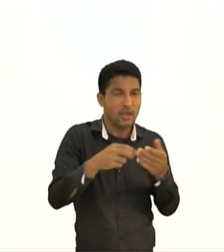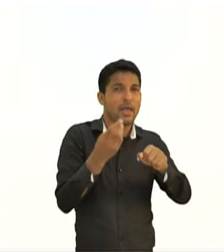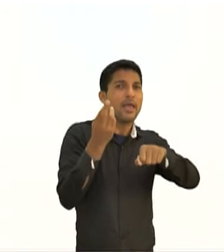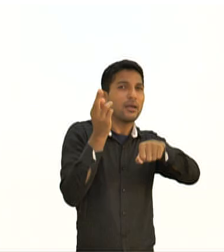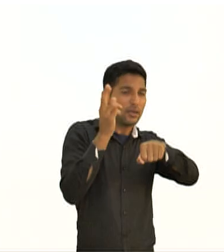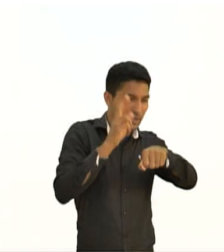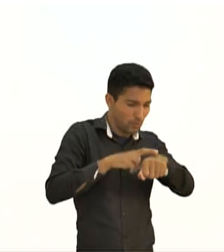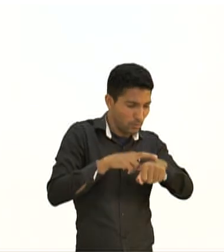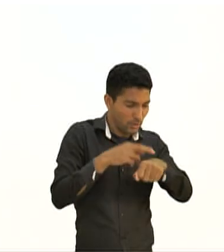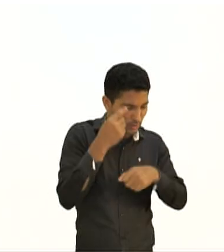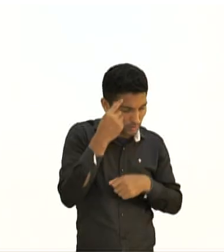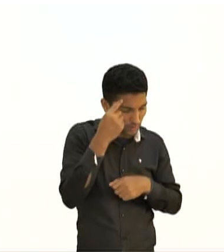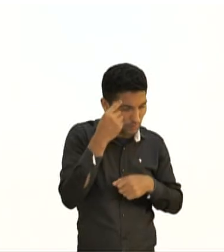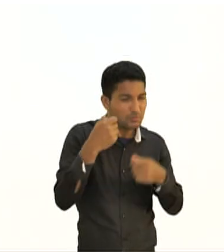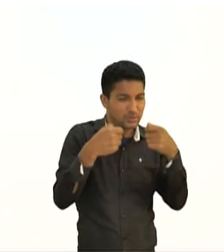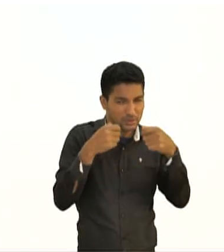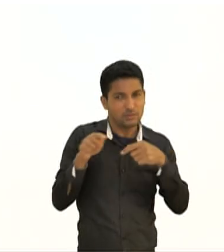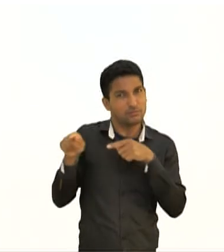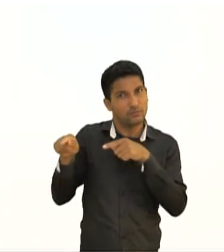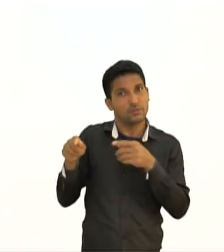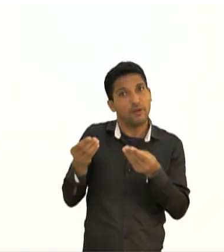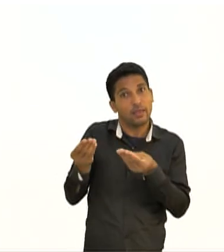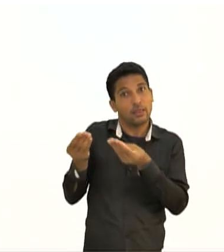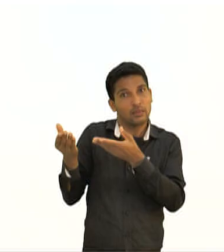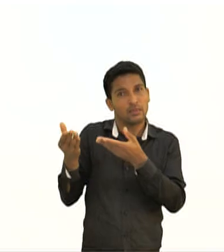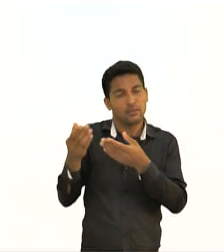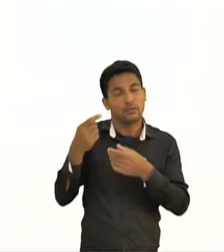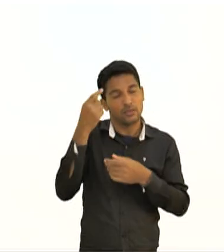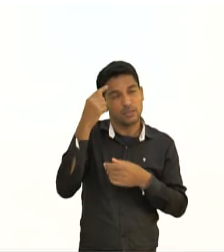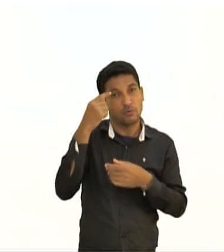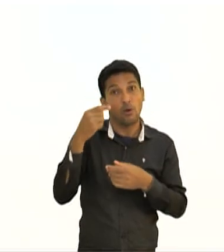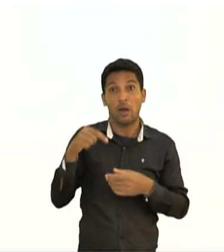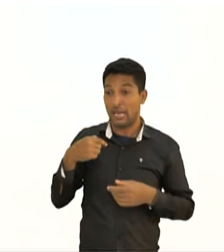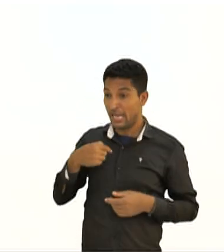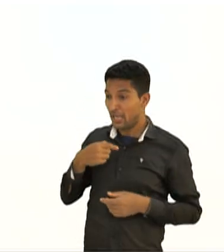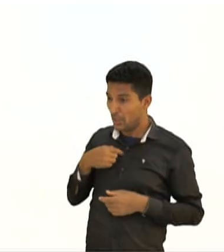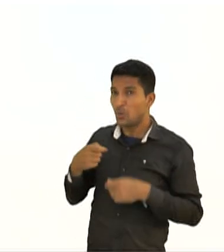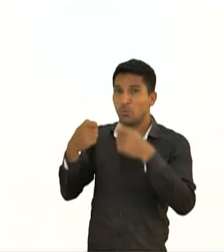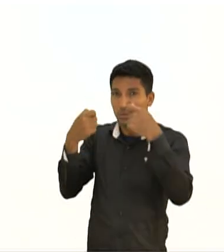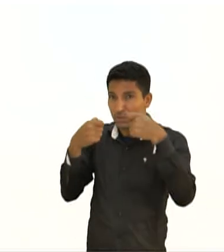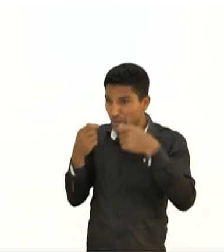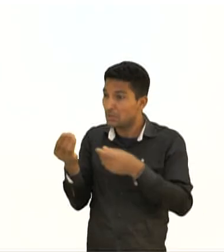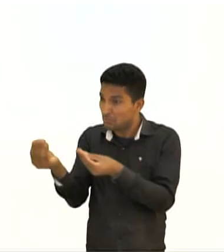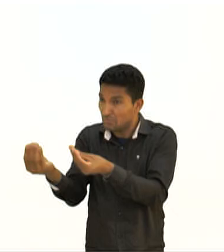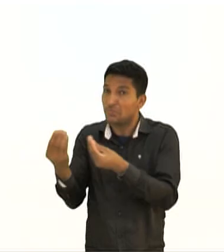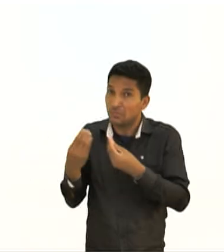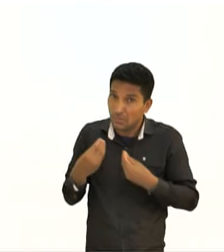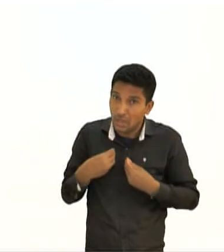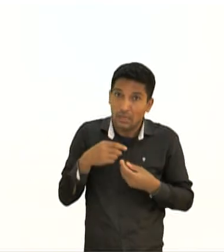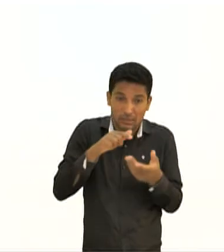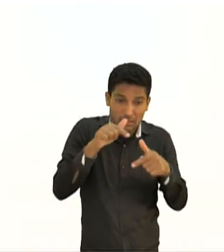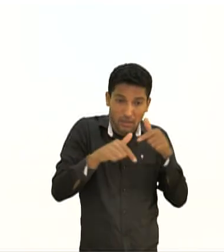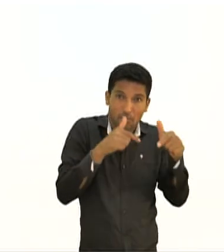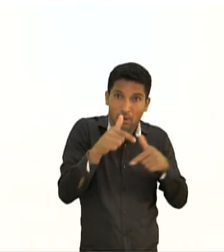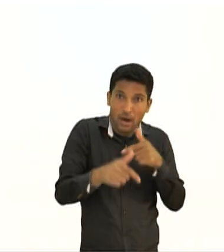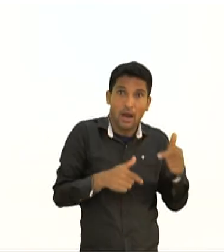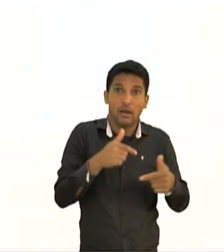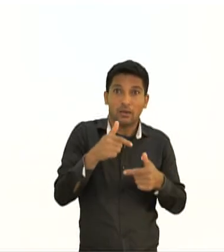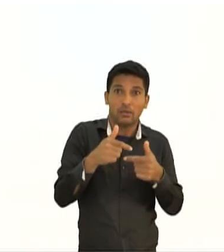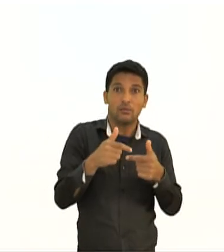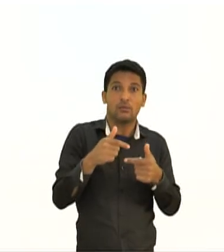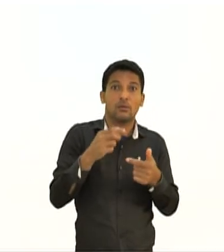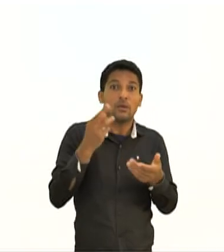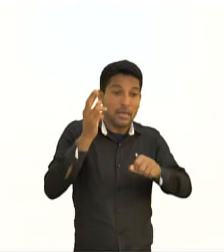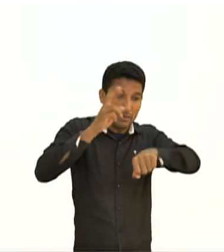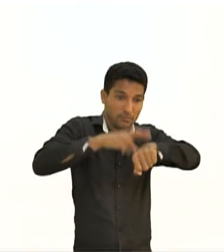você vai escrever essa carta, né? Nada muito extenso assim, algo bem curto, só para a gente treinar mesmo, né? A